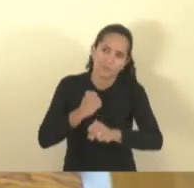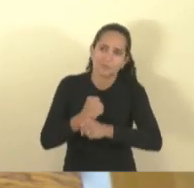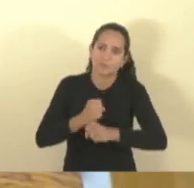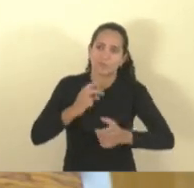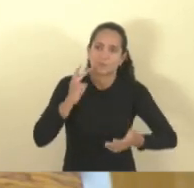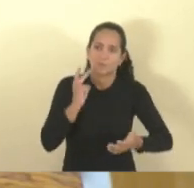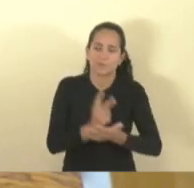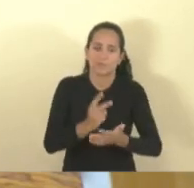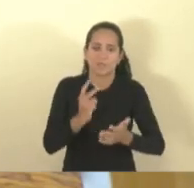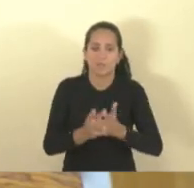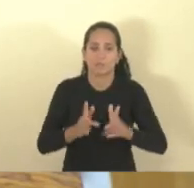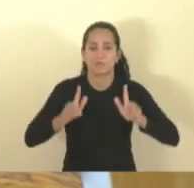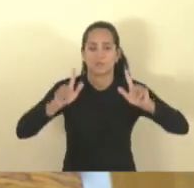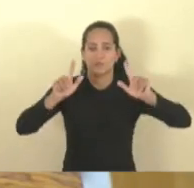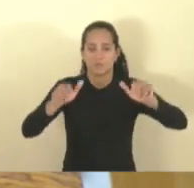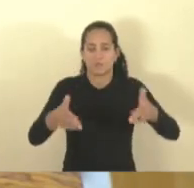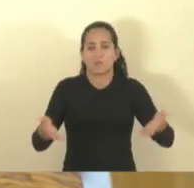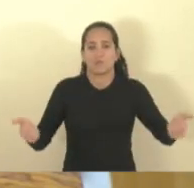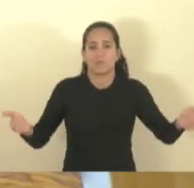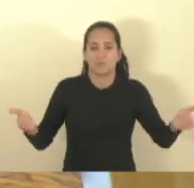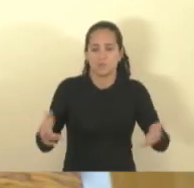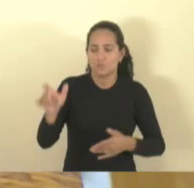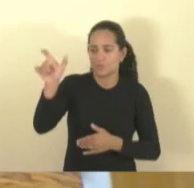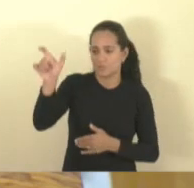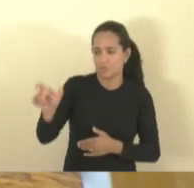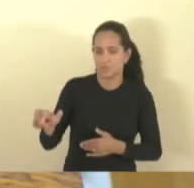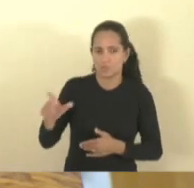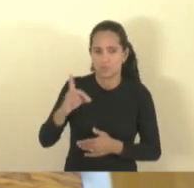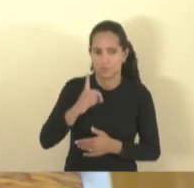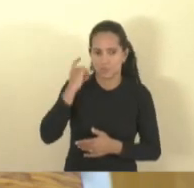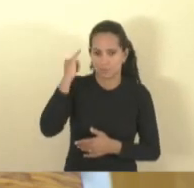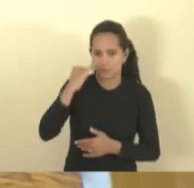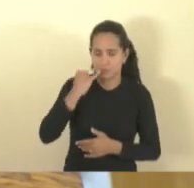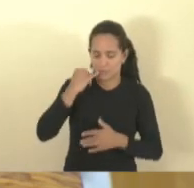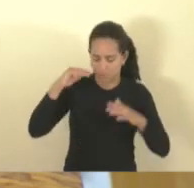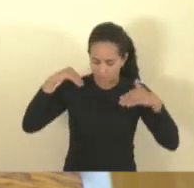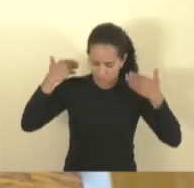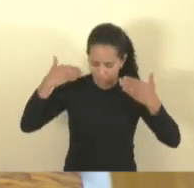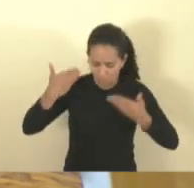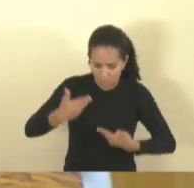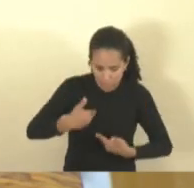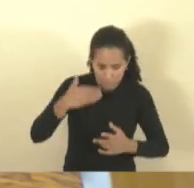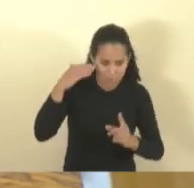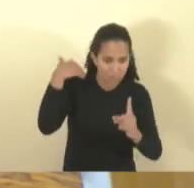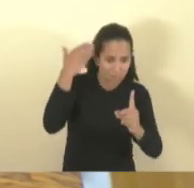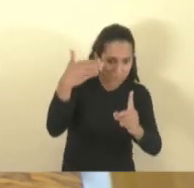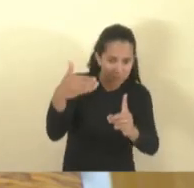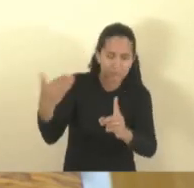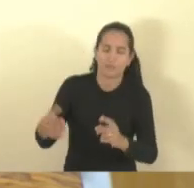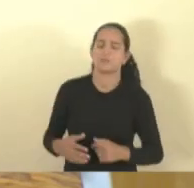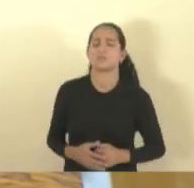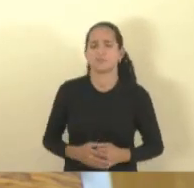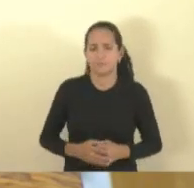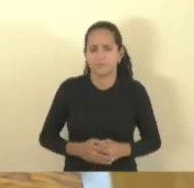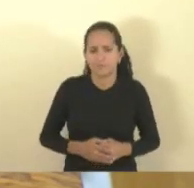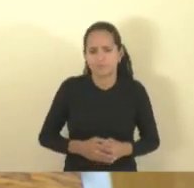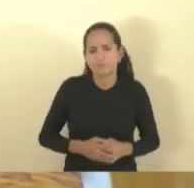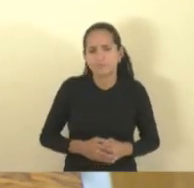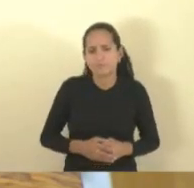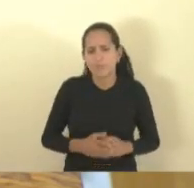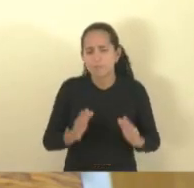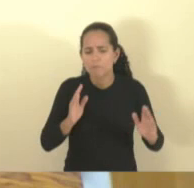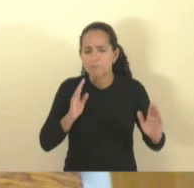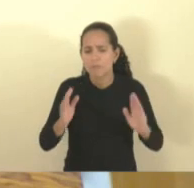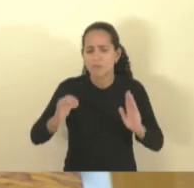como esse que a deputada fez em nossa homenagem. E isso fica marcado na história